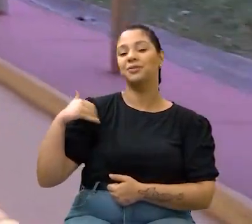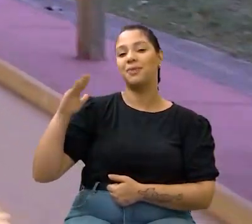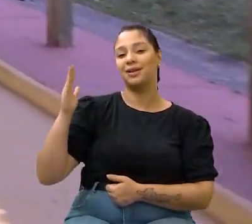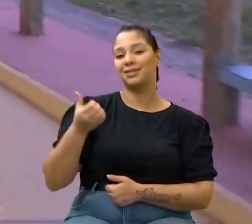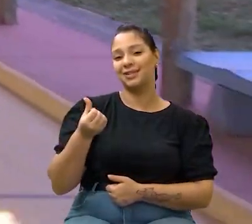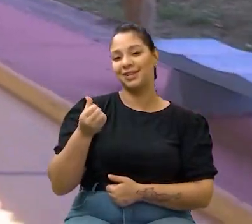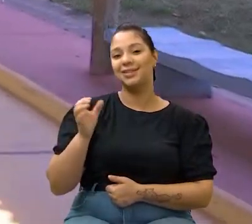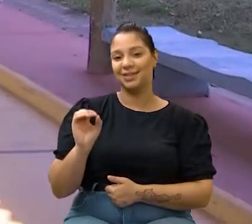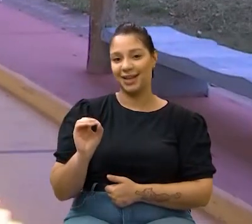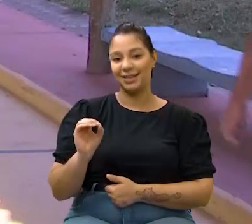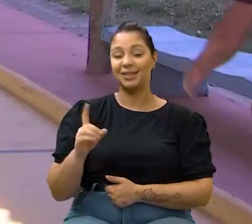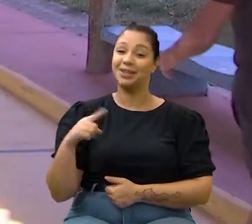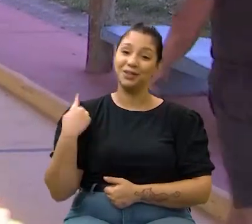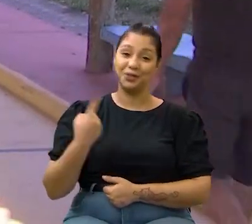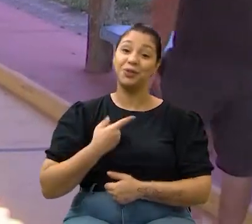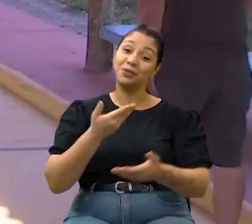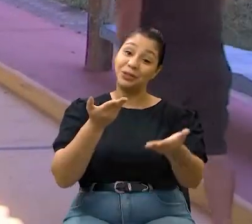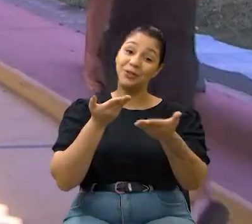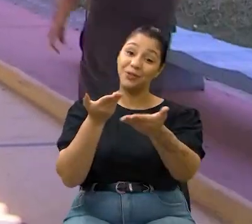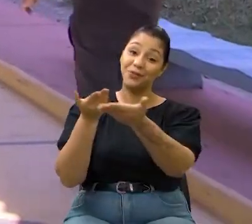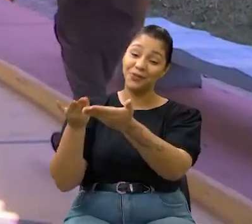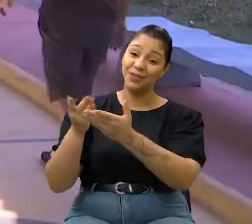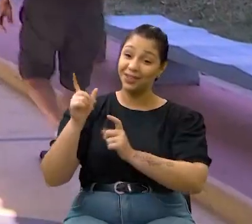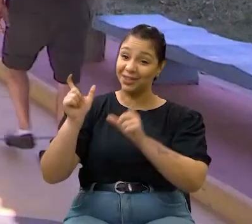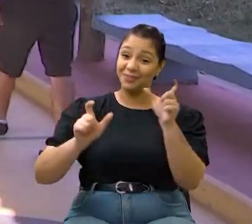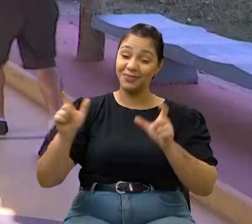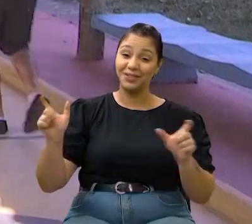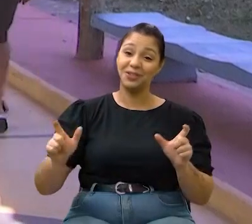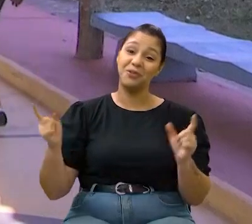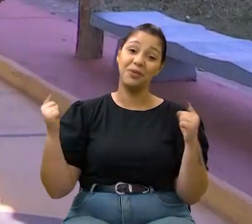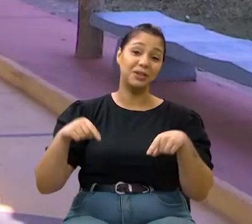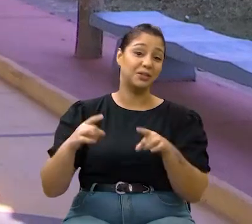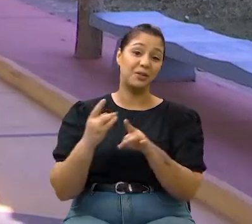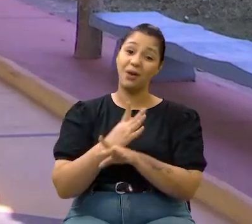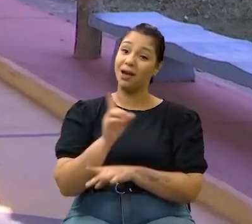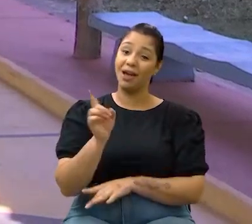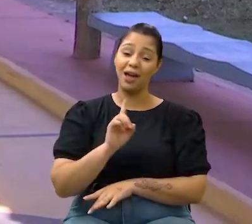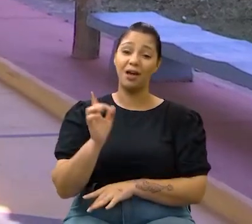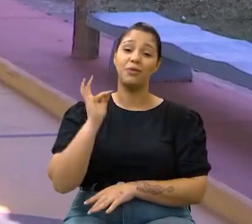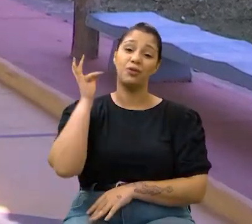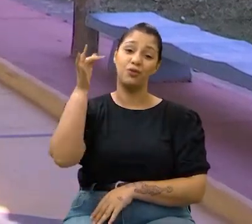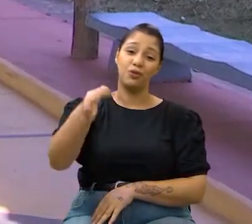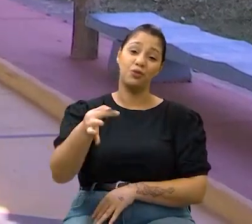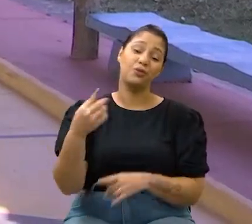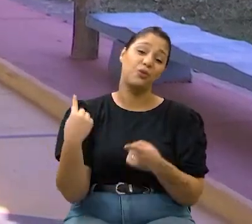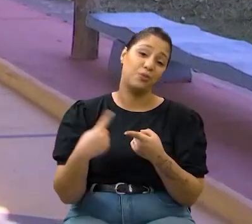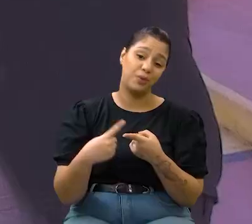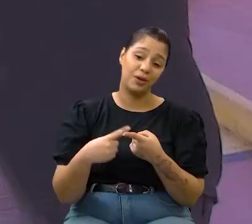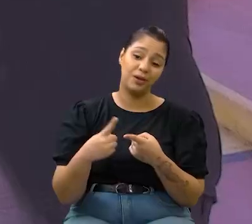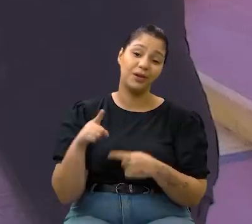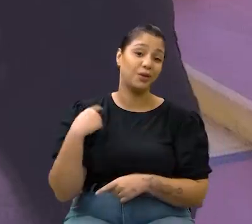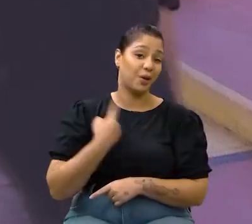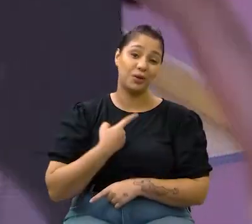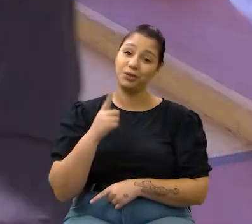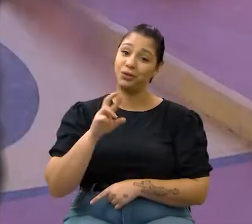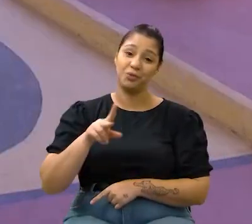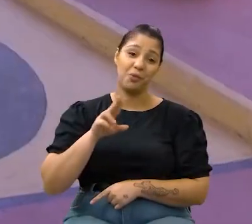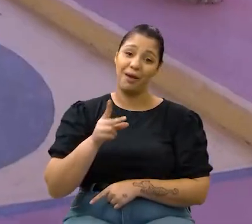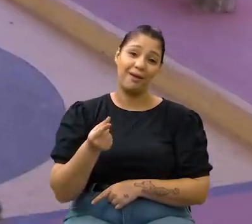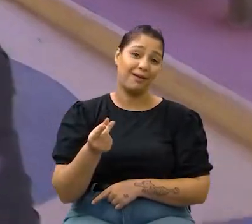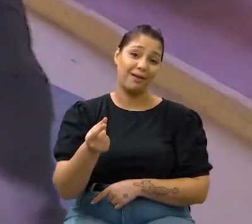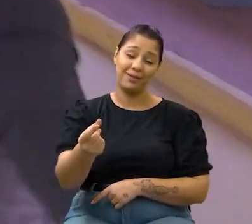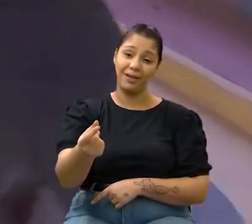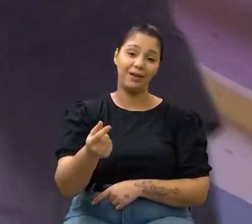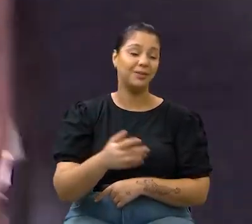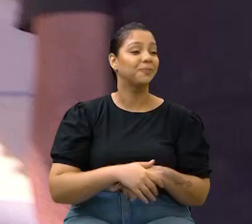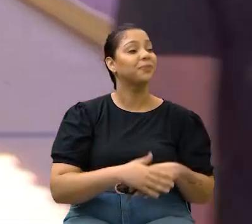seus 60 anos. E a gente fica convidando o pessoal para que isso não acabe amanhã, né? Porque a gente não é